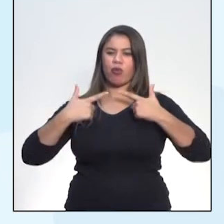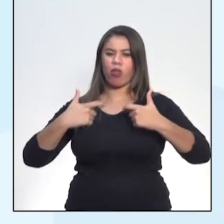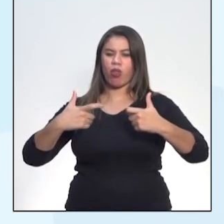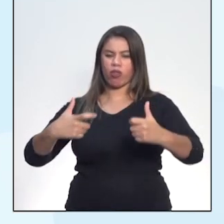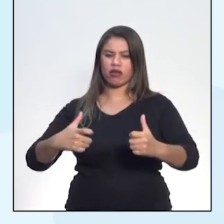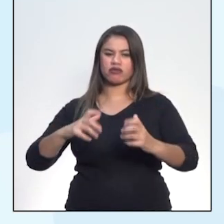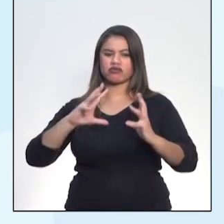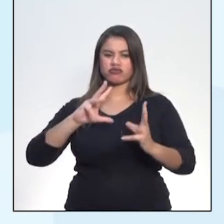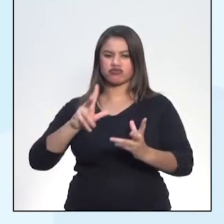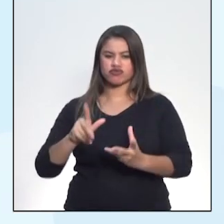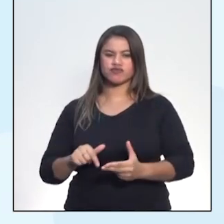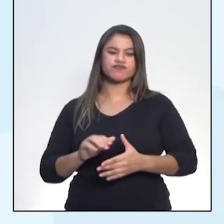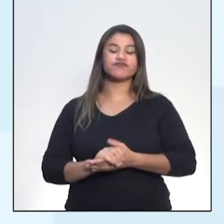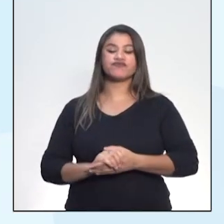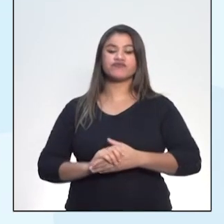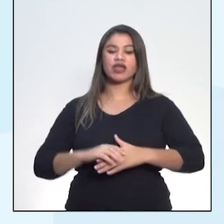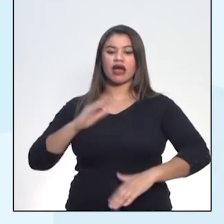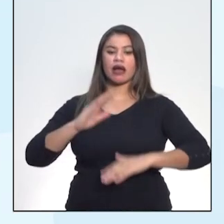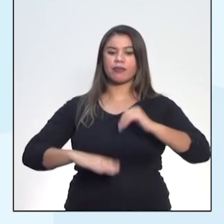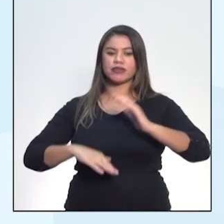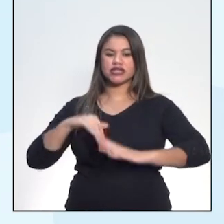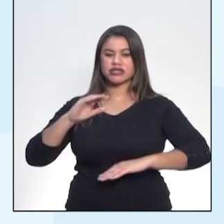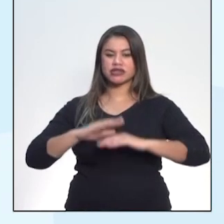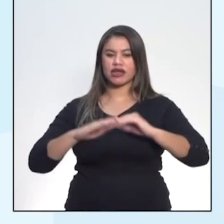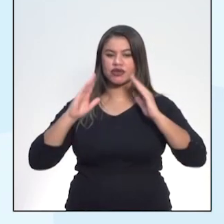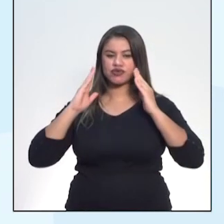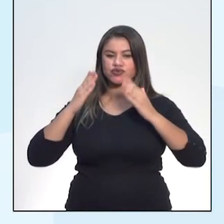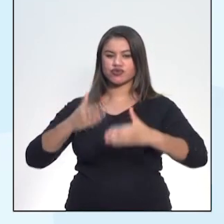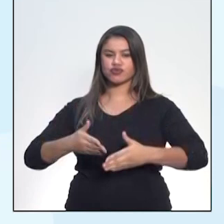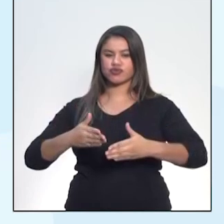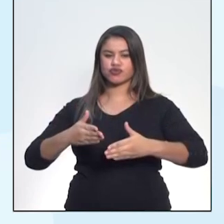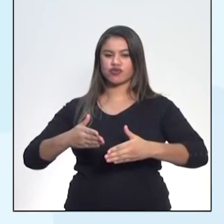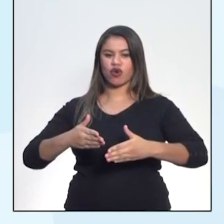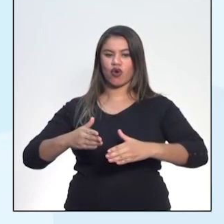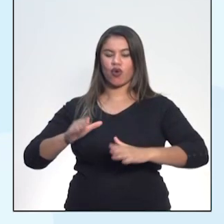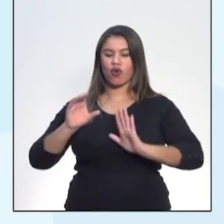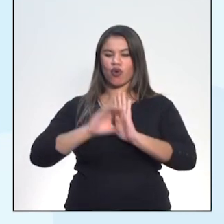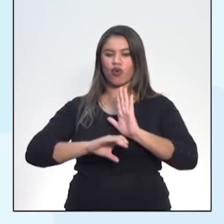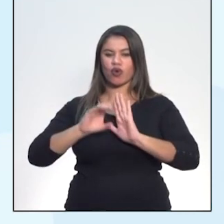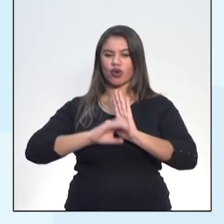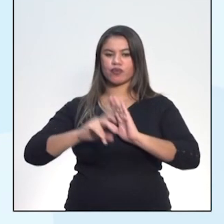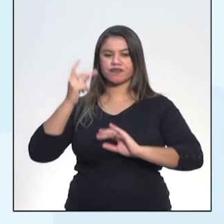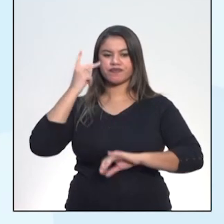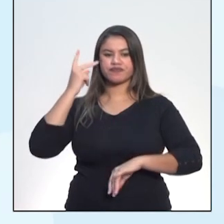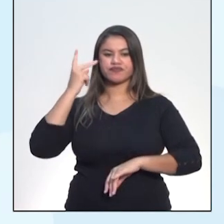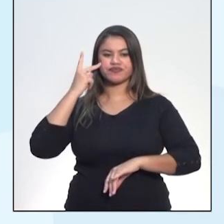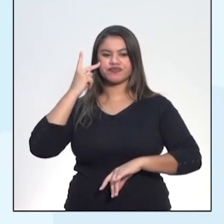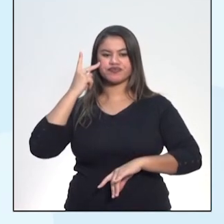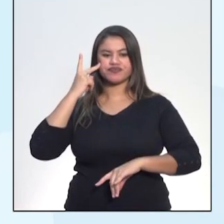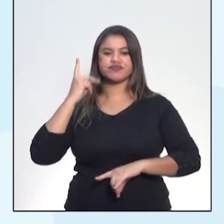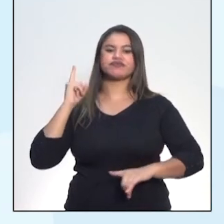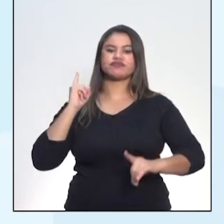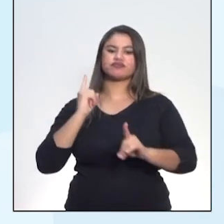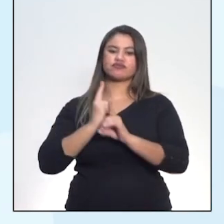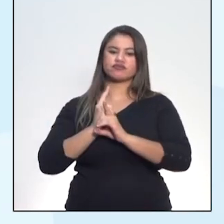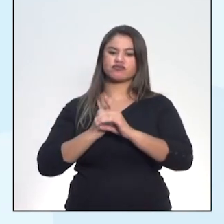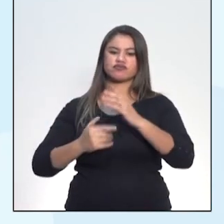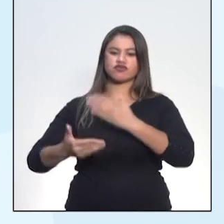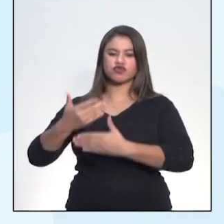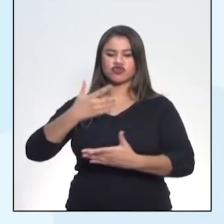A habilidade central, que é a habilidade do currículo paulista, será identificar